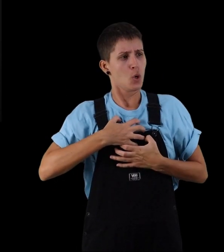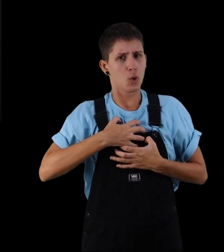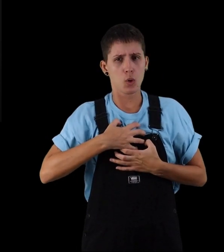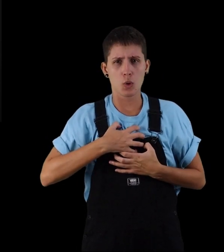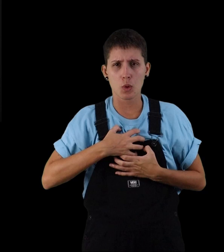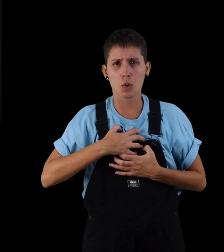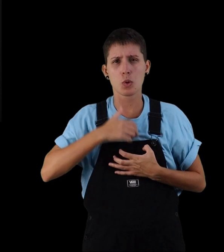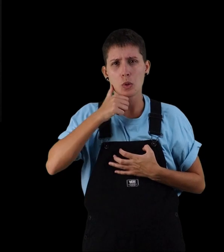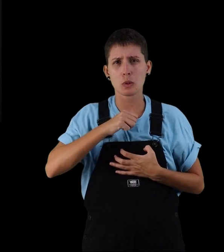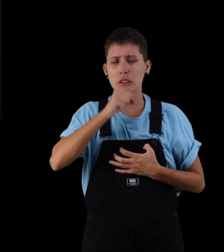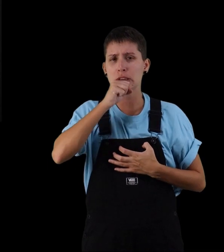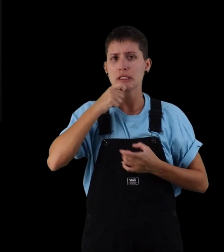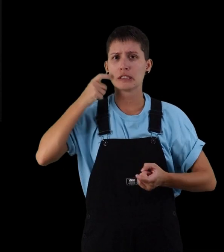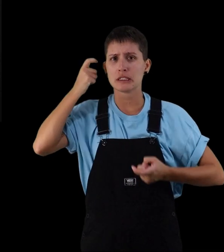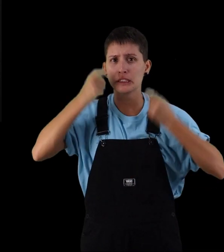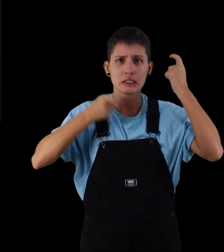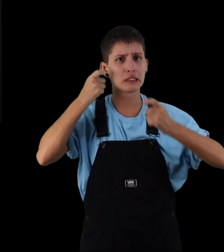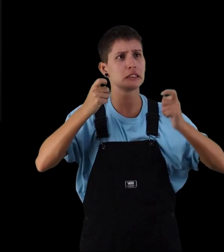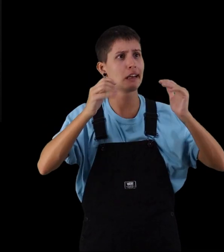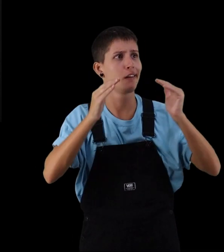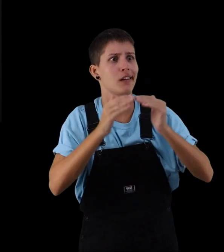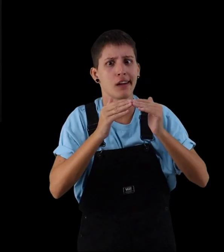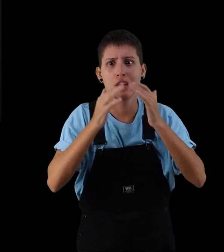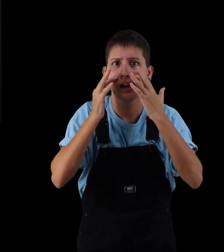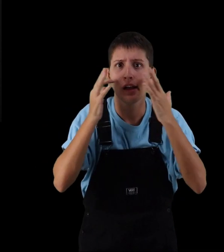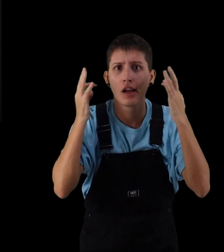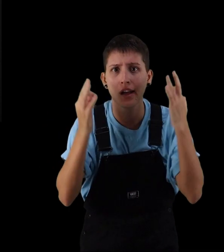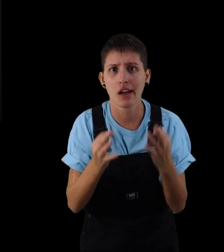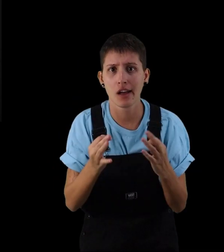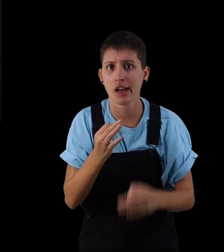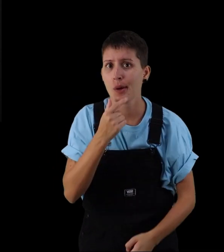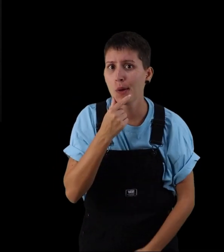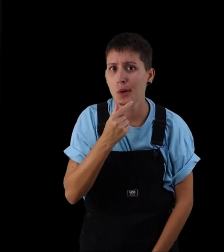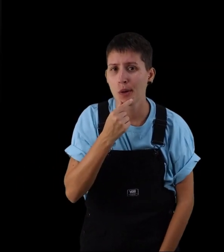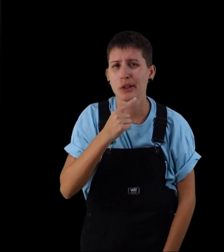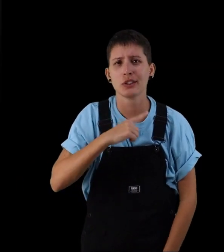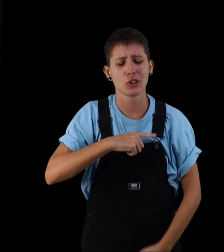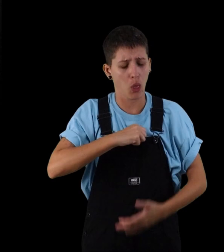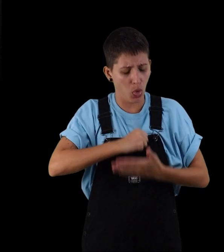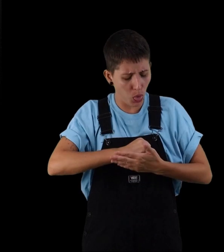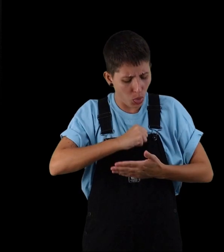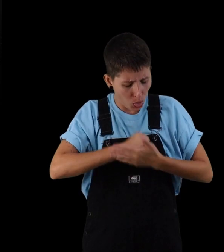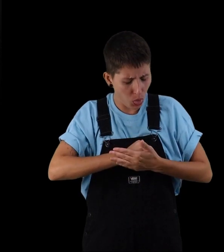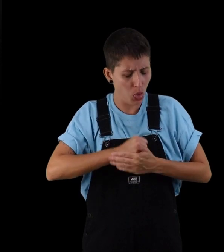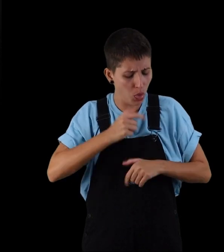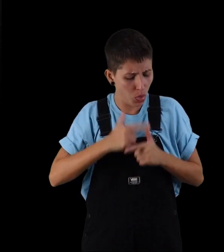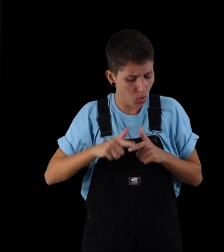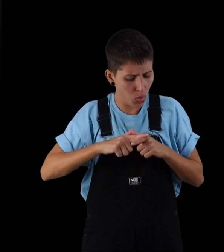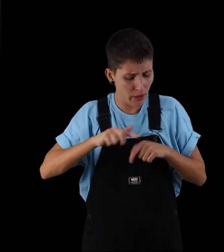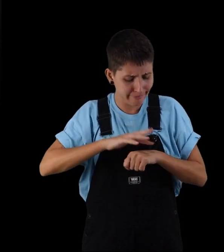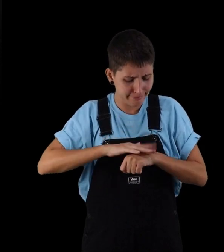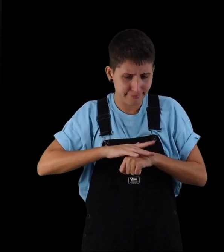ar apavorava a mãe, colocava a casa acordada na madrugada. O menino tinha crises